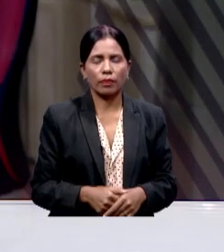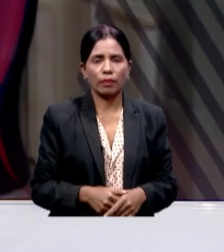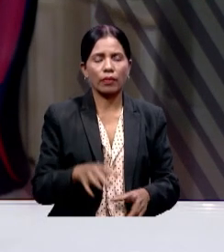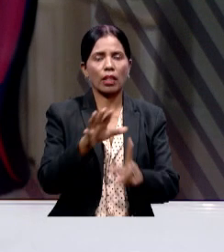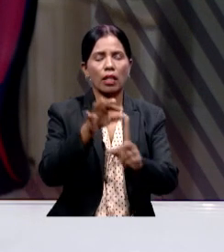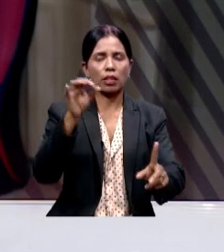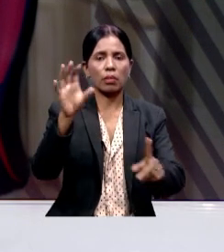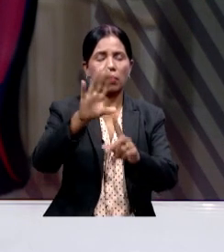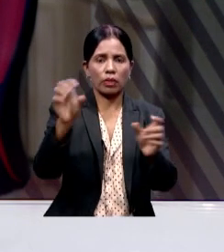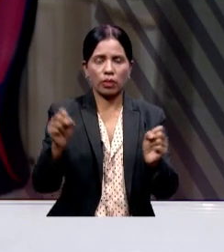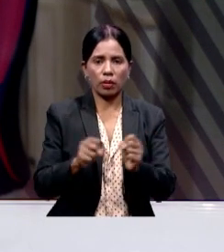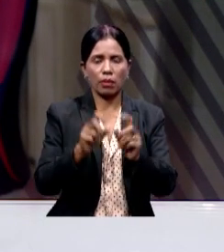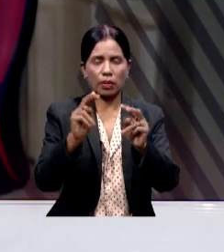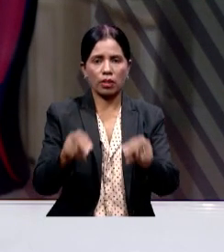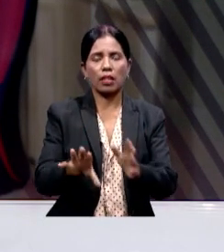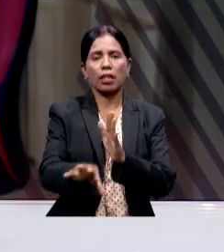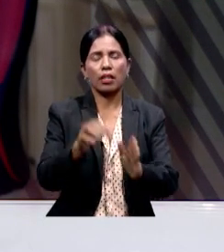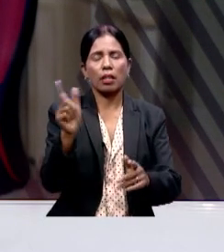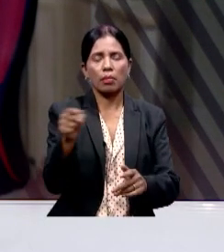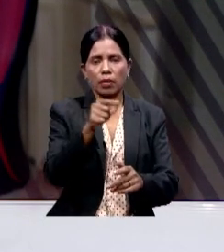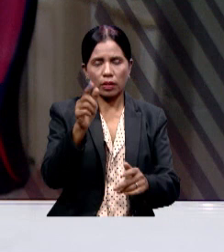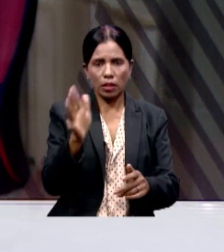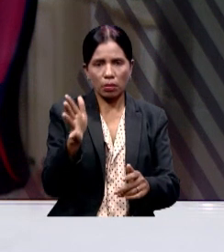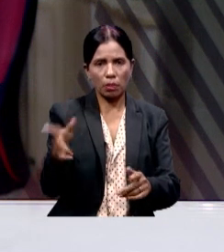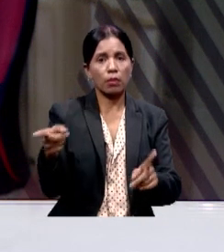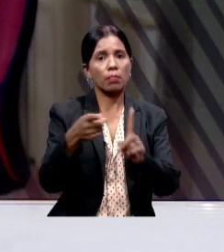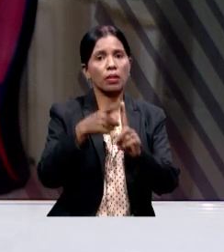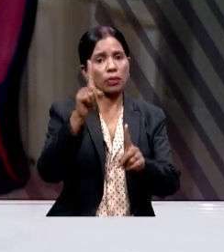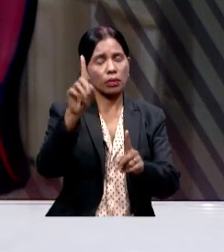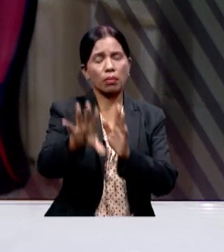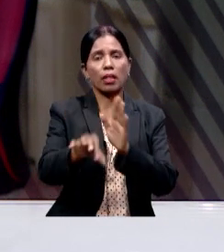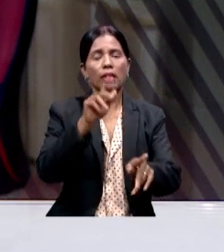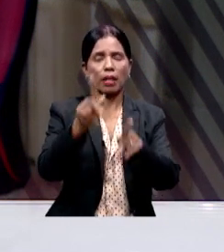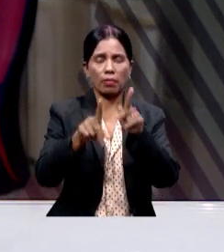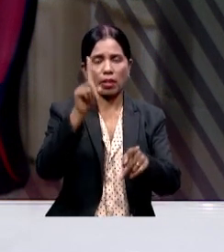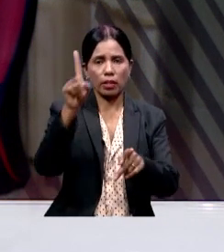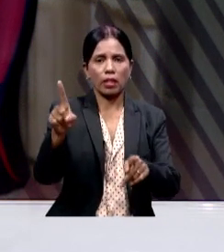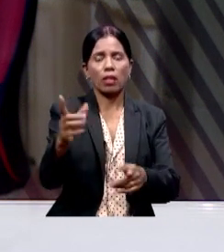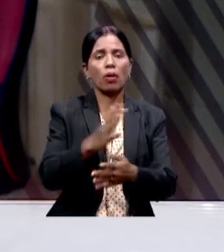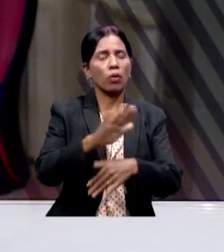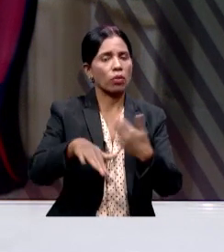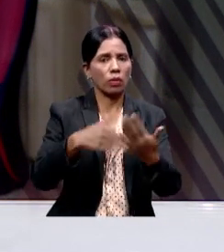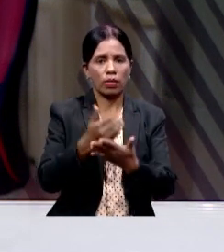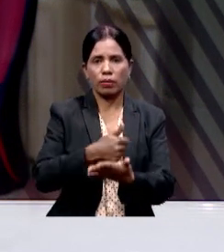eleição para o local precisa retam para o centro Lima Nulo mais um, onde ele retam candidato do IDNB, maioria